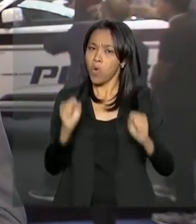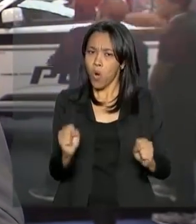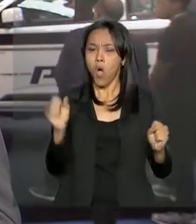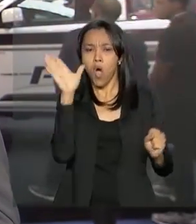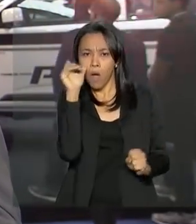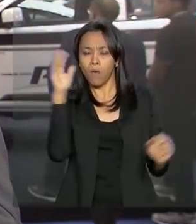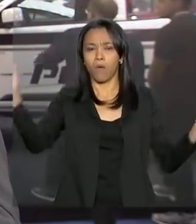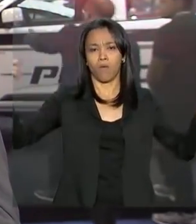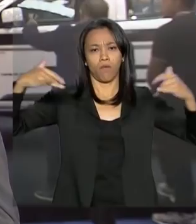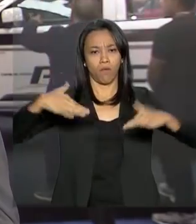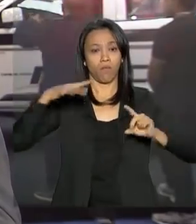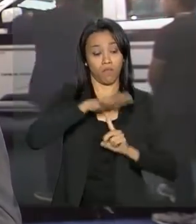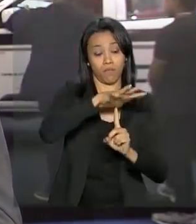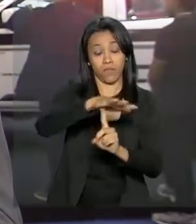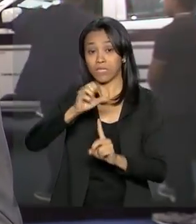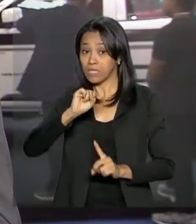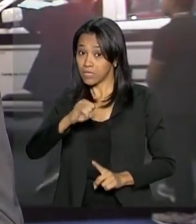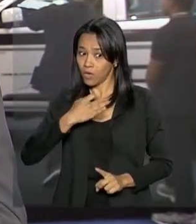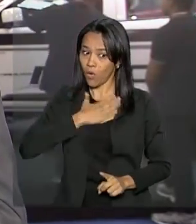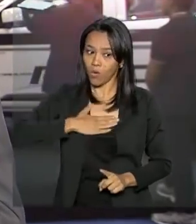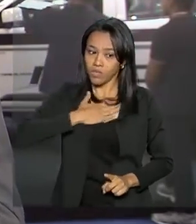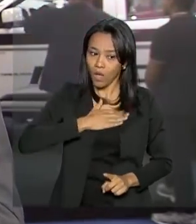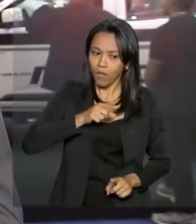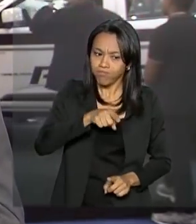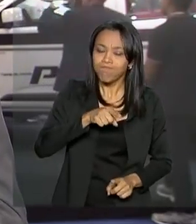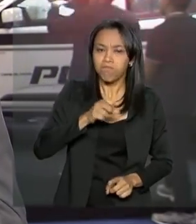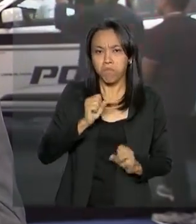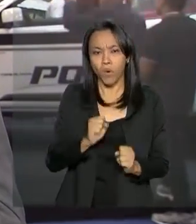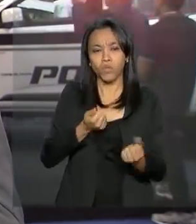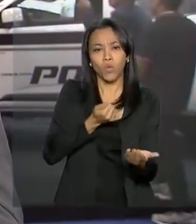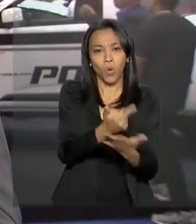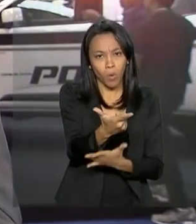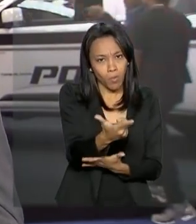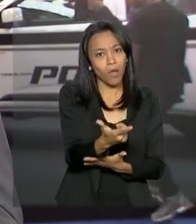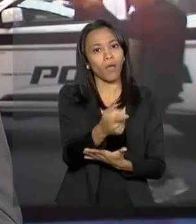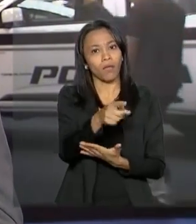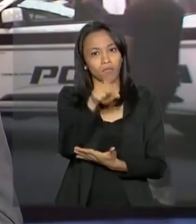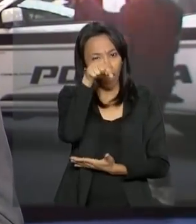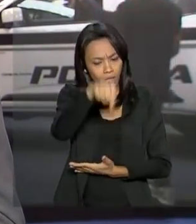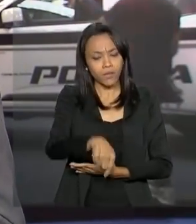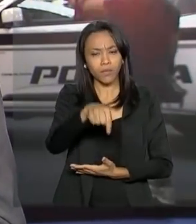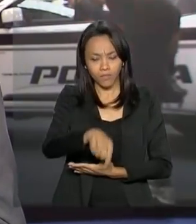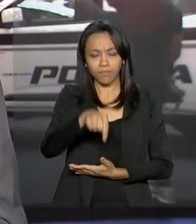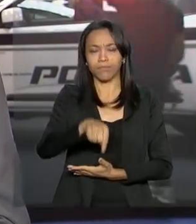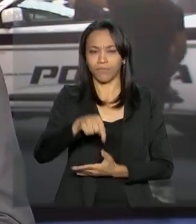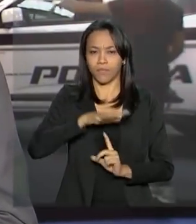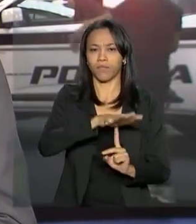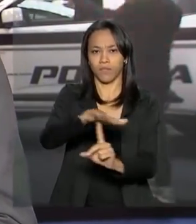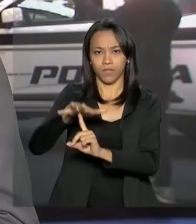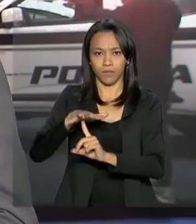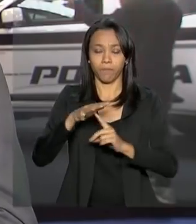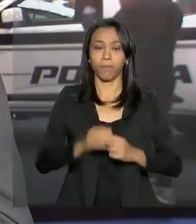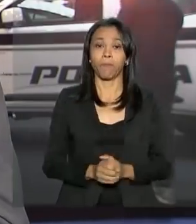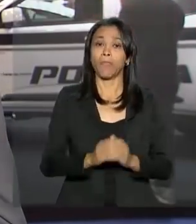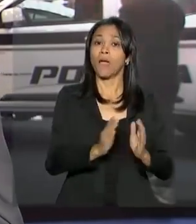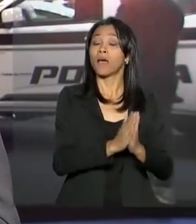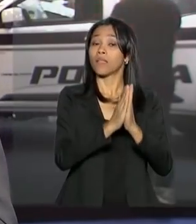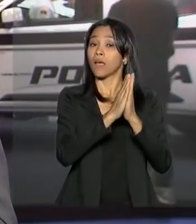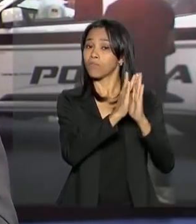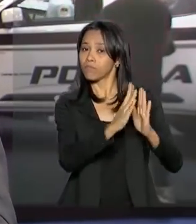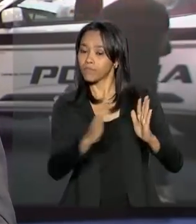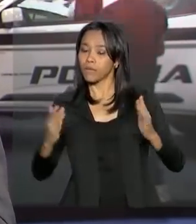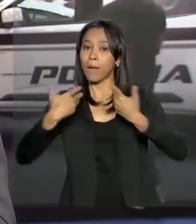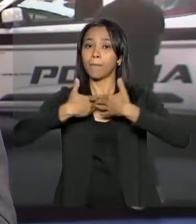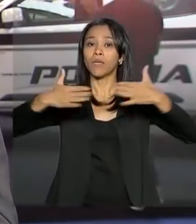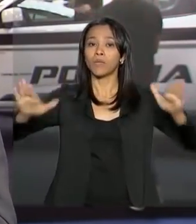essas inovações e, se gostar de algum equipamento, pode comprar, fechando o negócio aqui mesmo na feira. Durante a abertura do